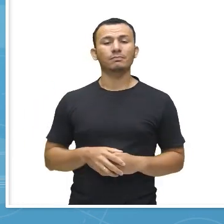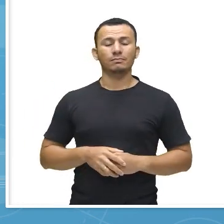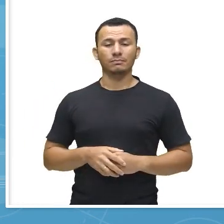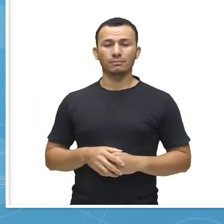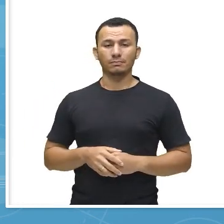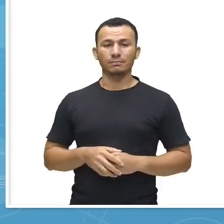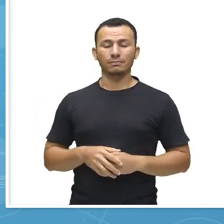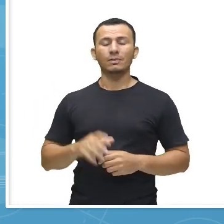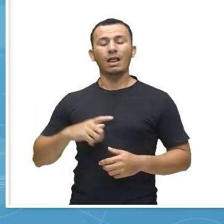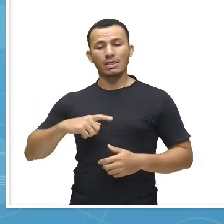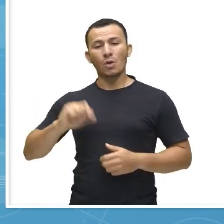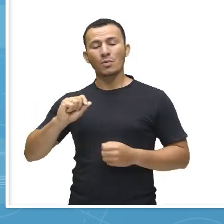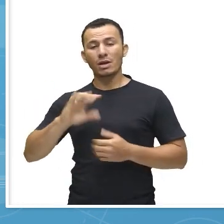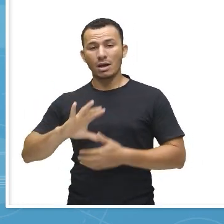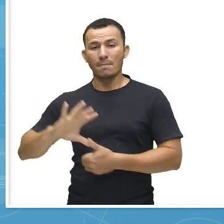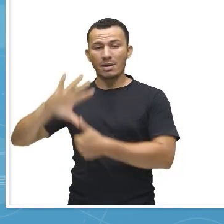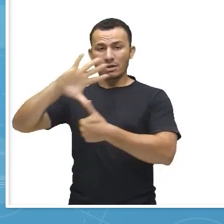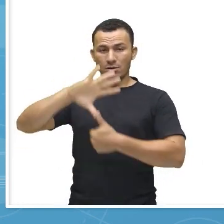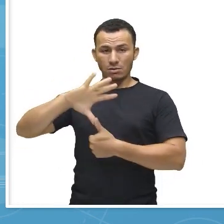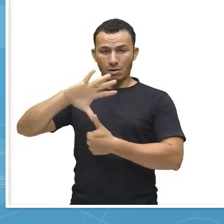a América do Norte,